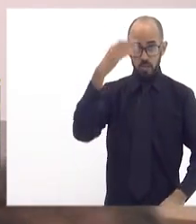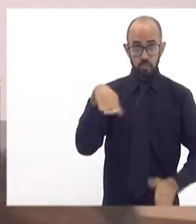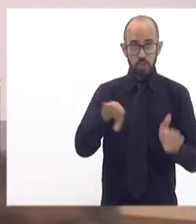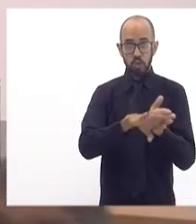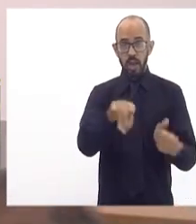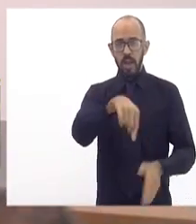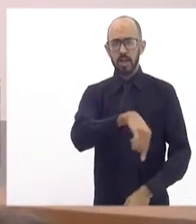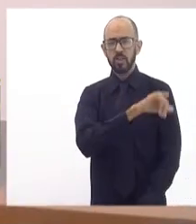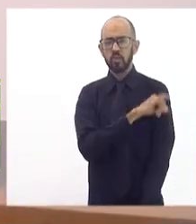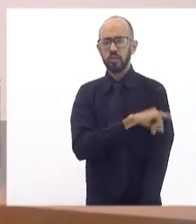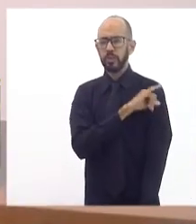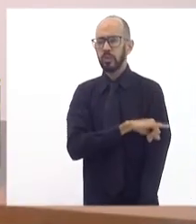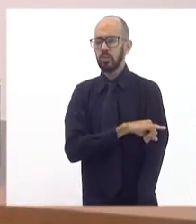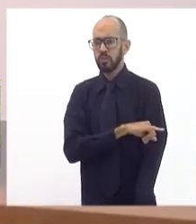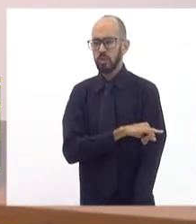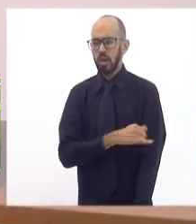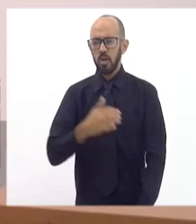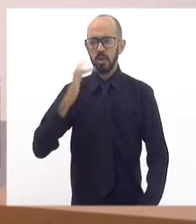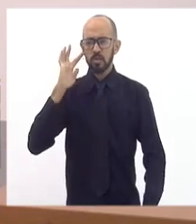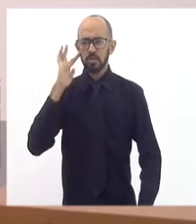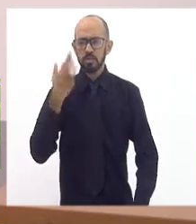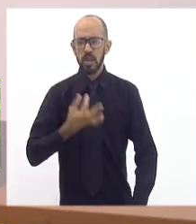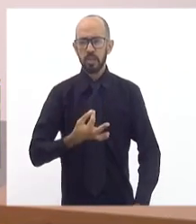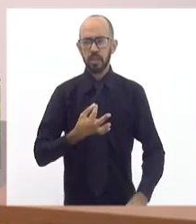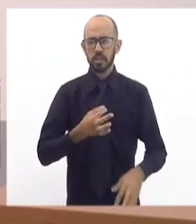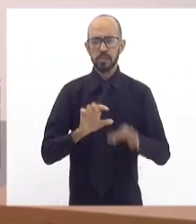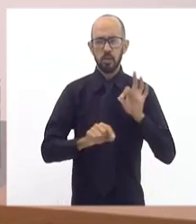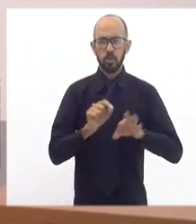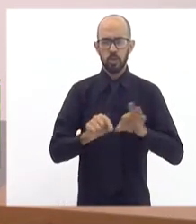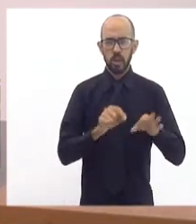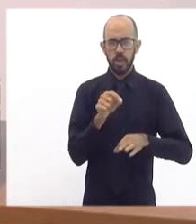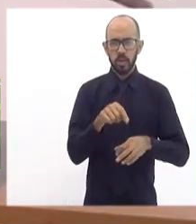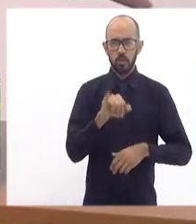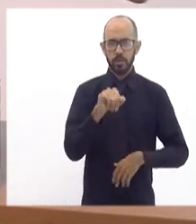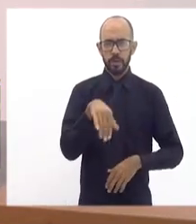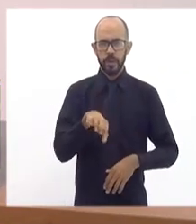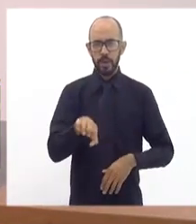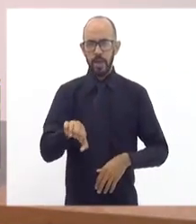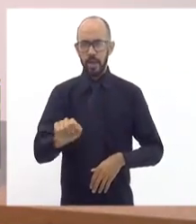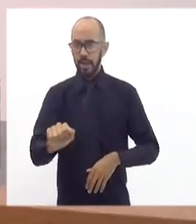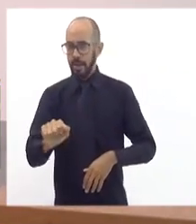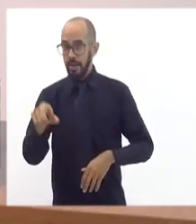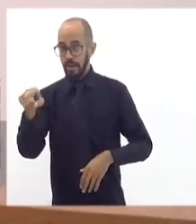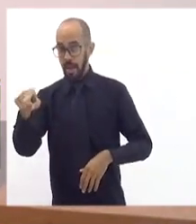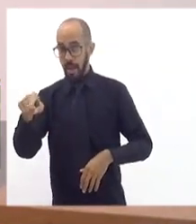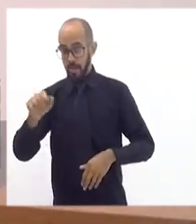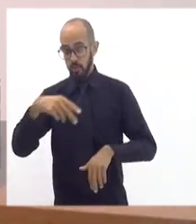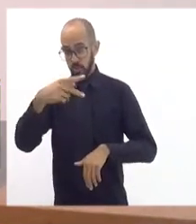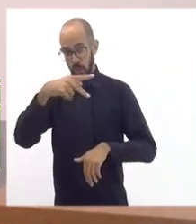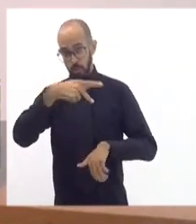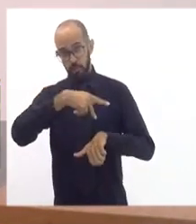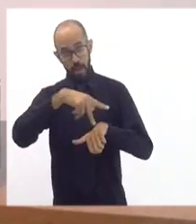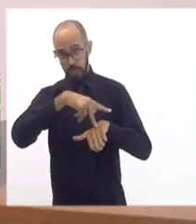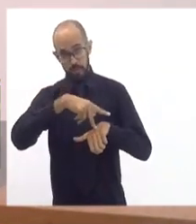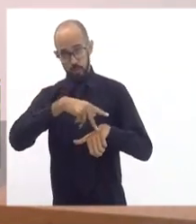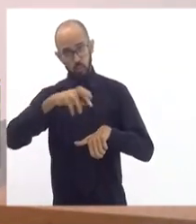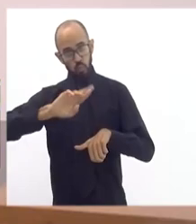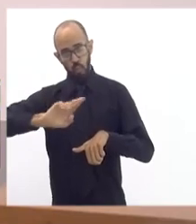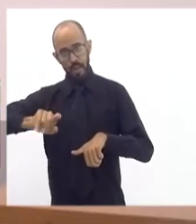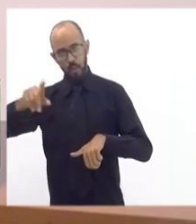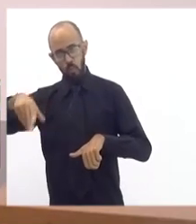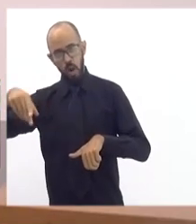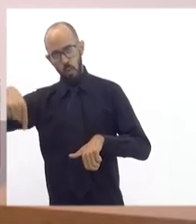Rio de Janeiro eu tenho certeza que o Inea né lá da Turquia não é igual o nosso que eu até entendo aqui